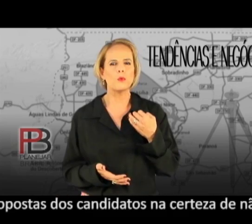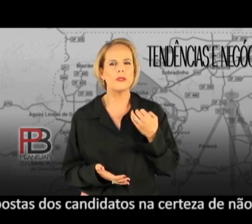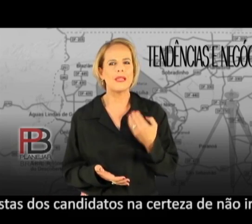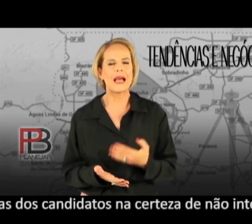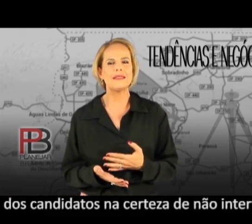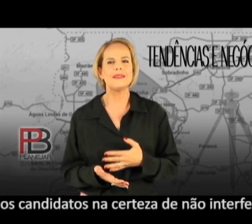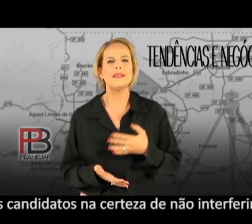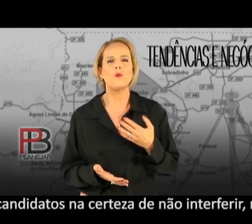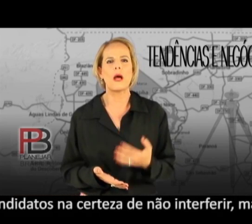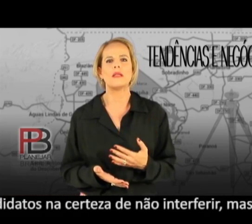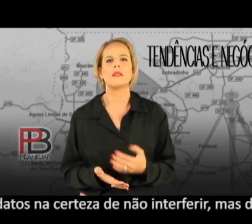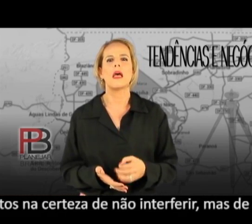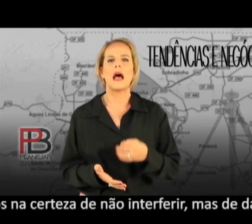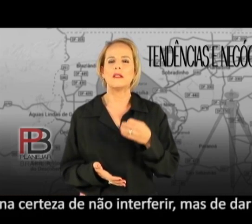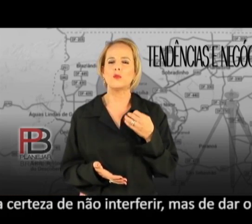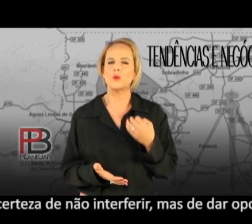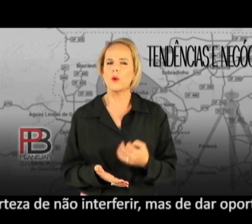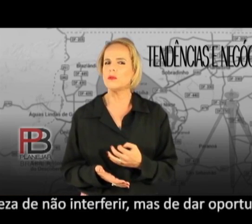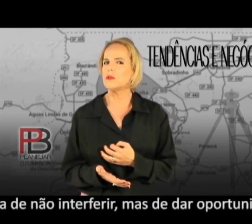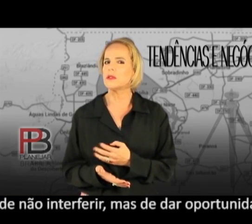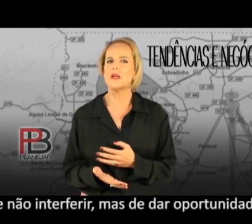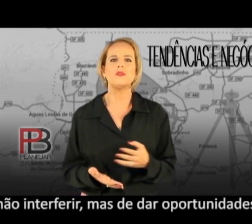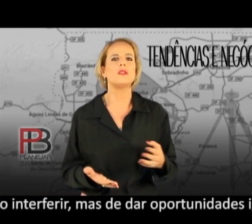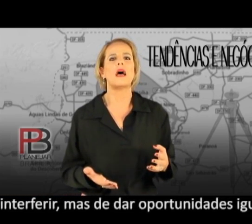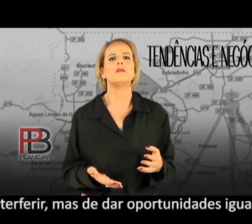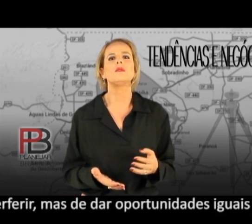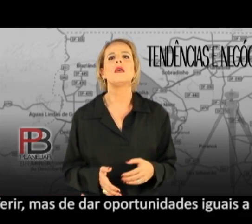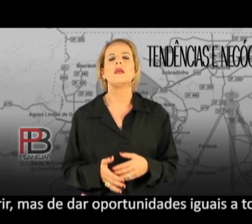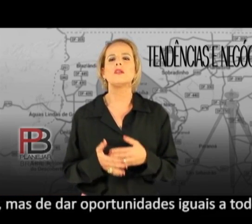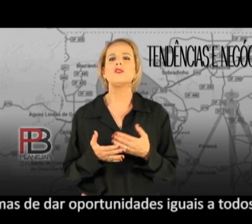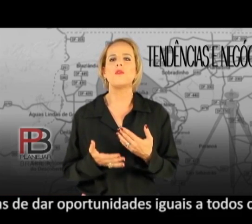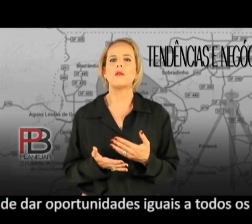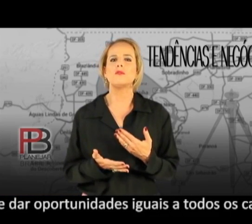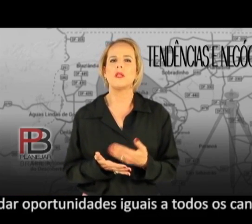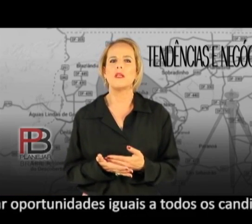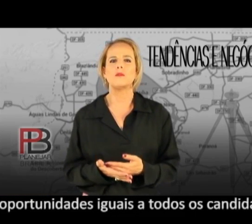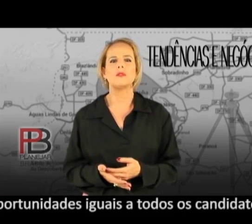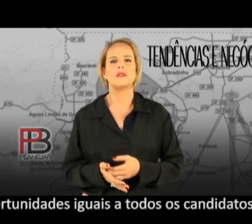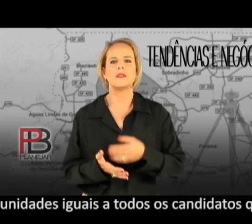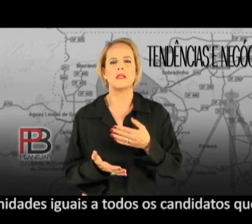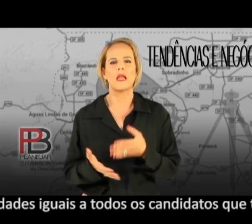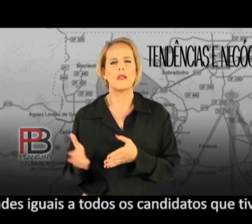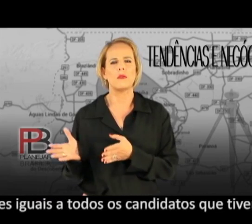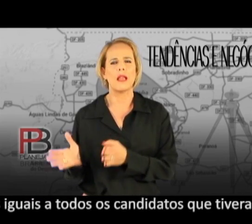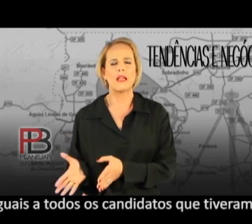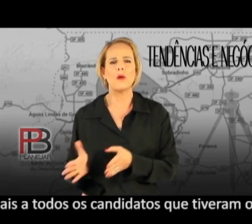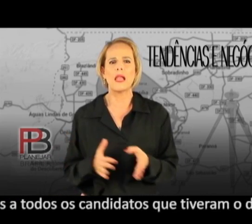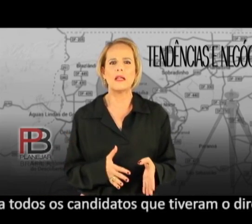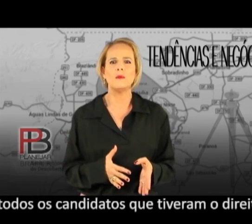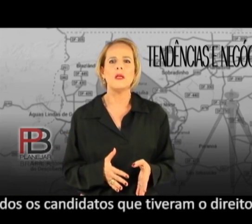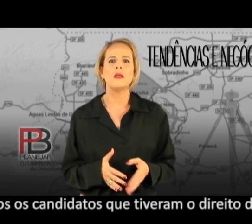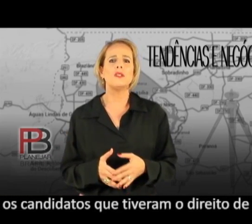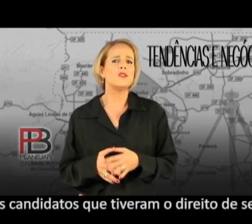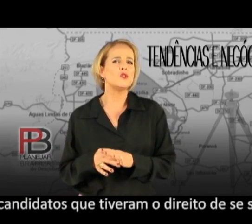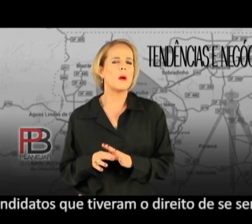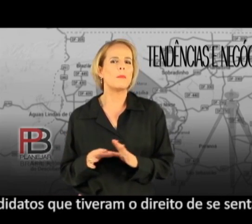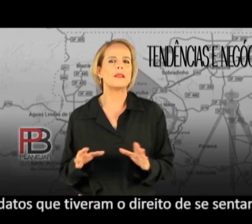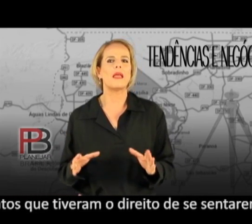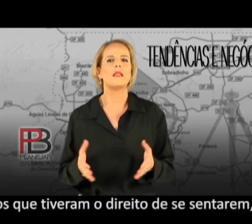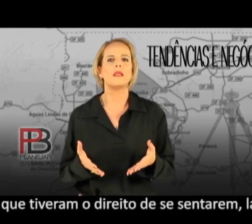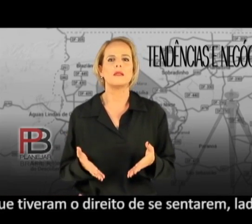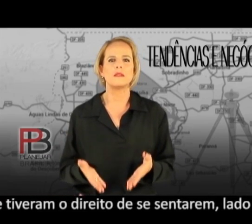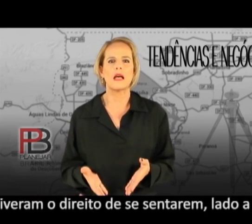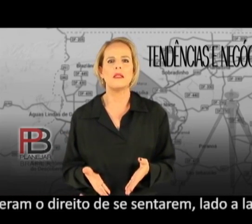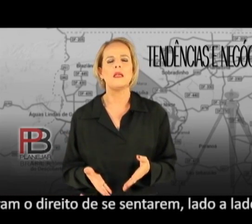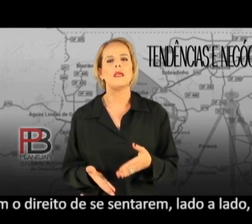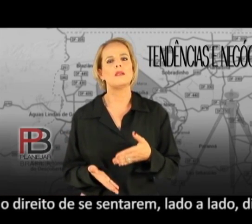dar oportunidades iguais a todos os candidatos que tiveram o direito de se sentarem lado a lado diante de uma